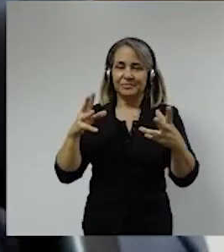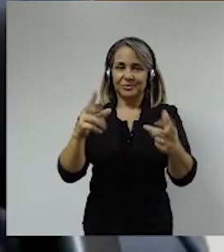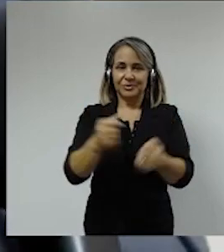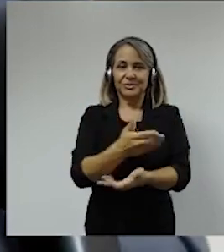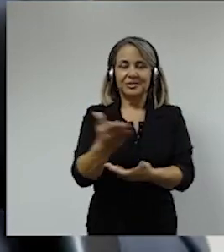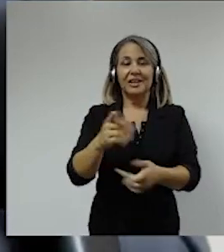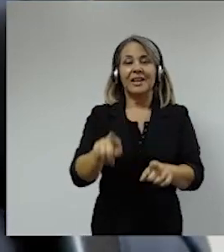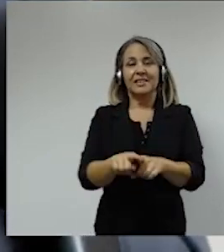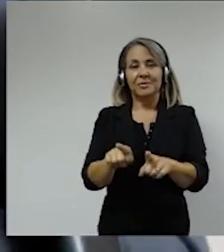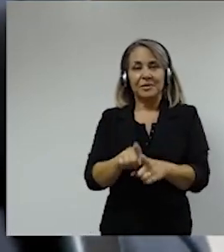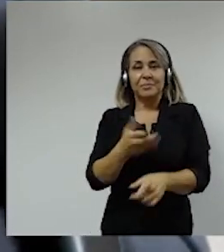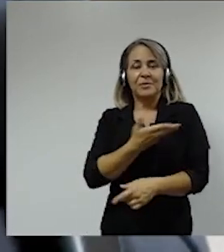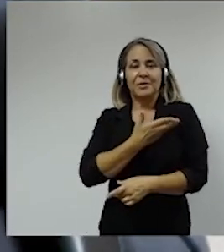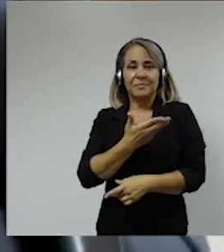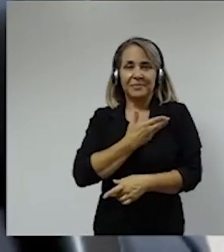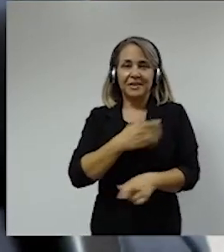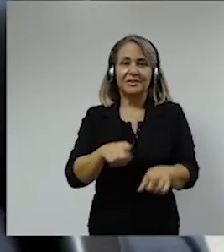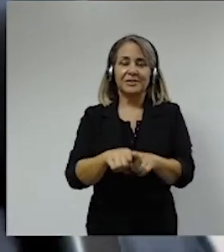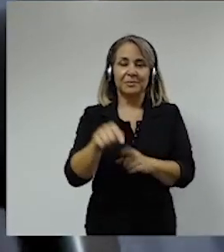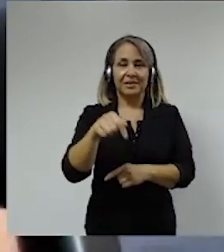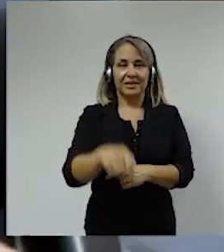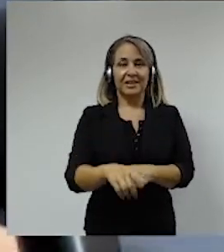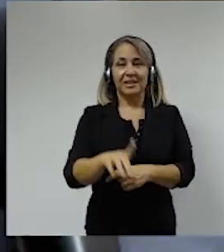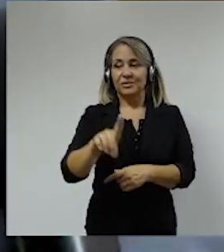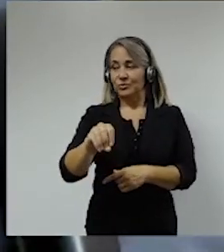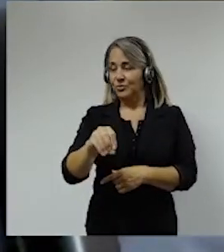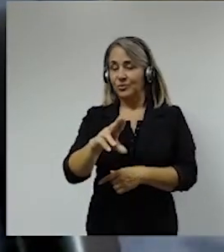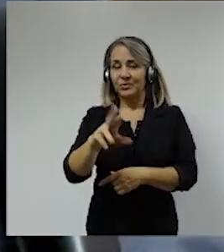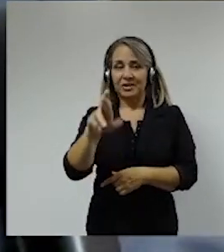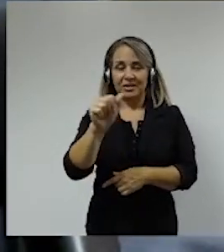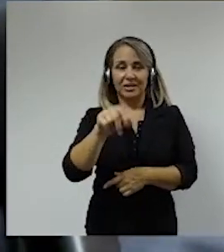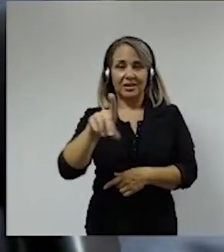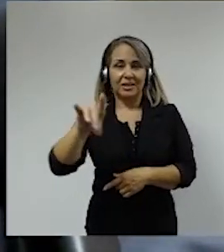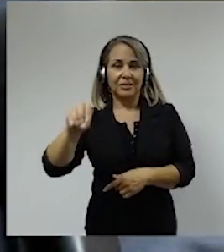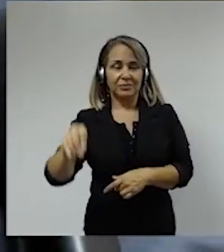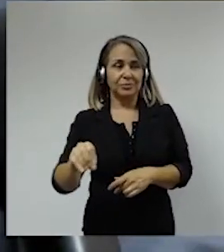meus amigos da OAB aqui de Dourados, nosso presidente